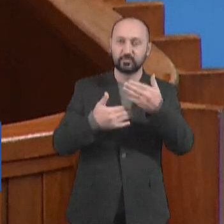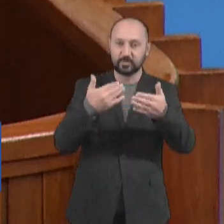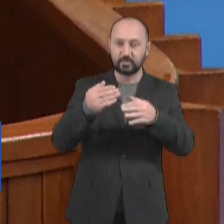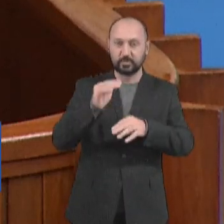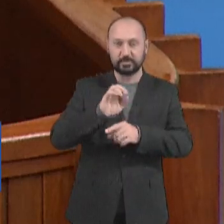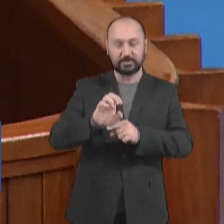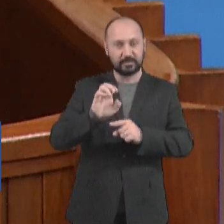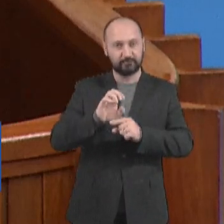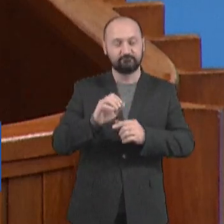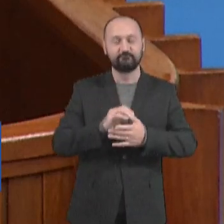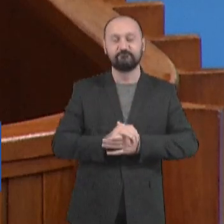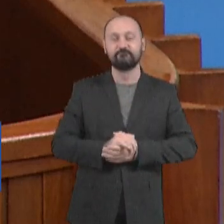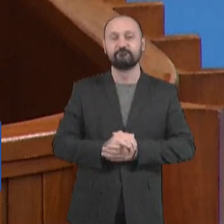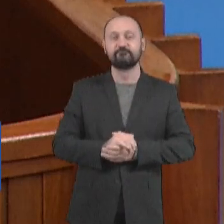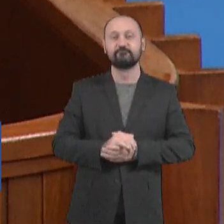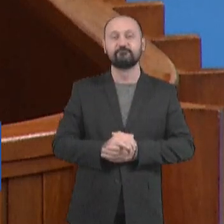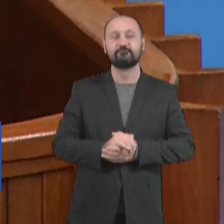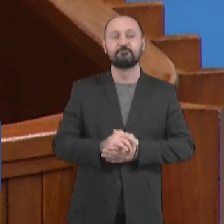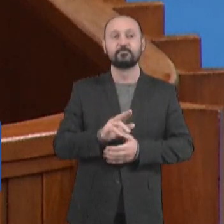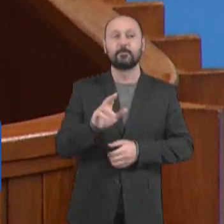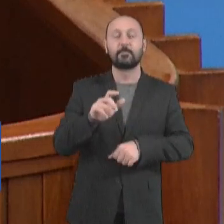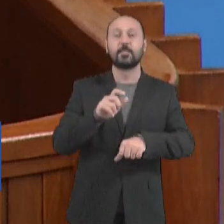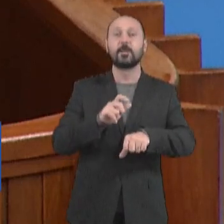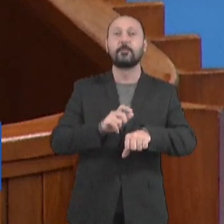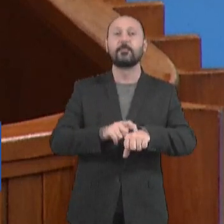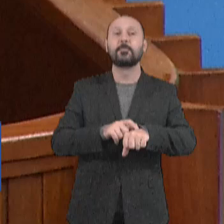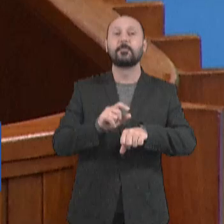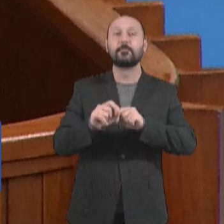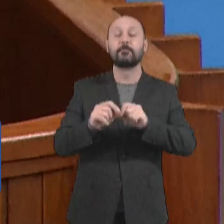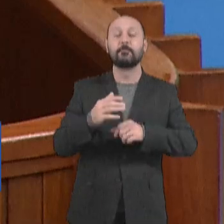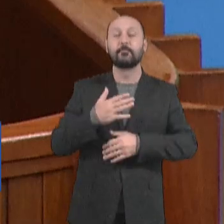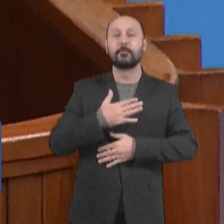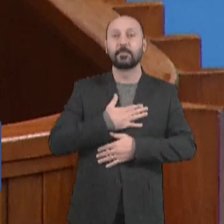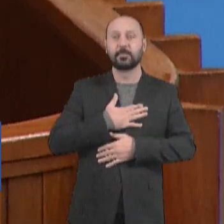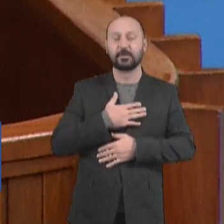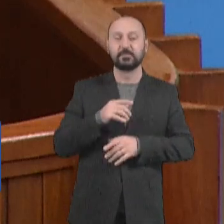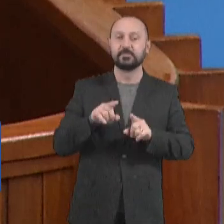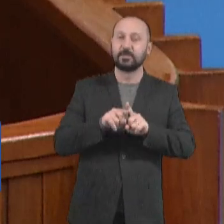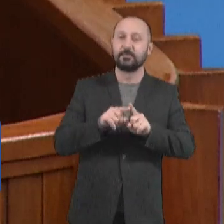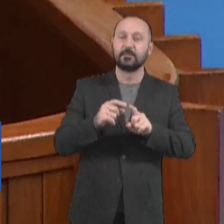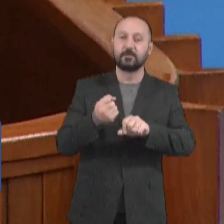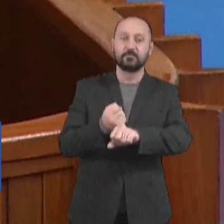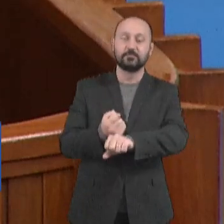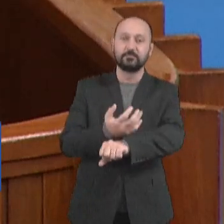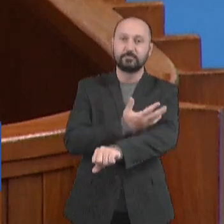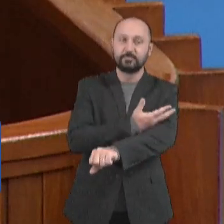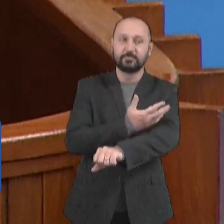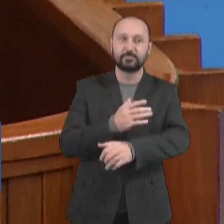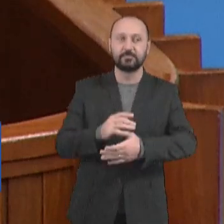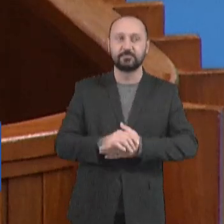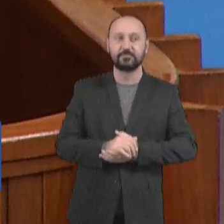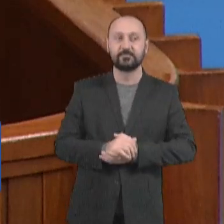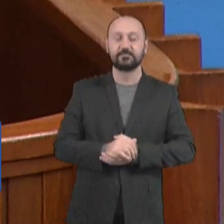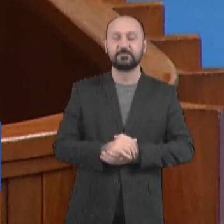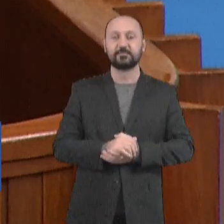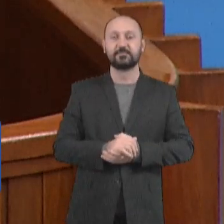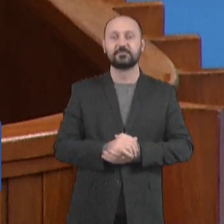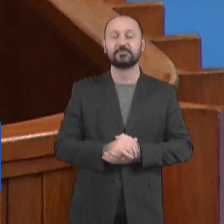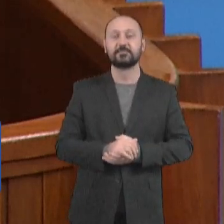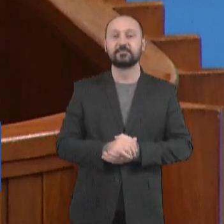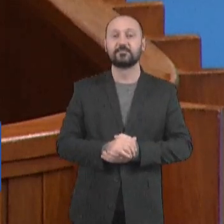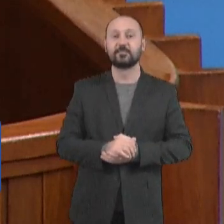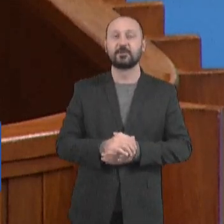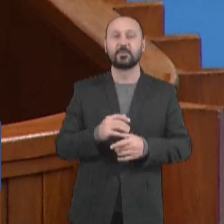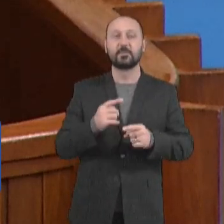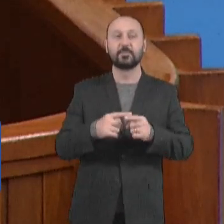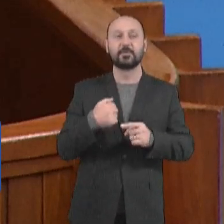do nosso Estado. Colocar aqui um momento, para mim, também muito emocionante, emotivo,